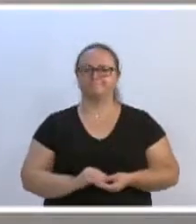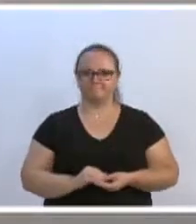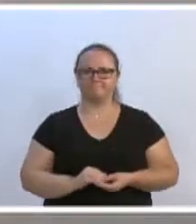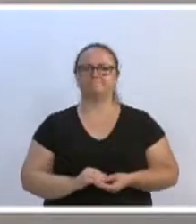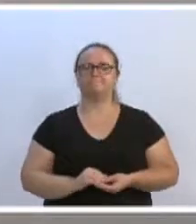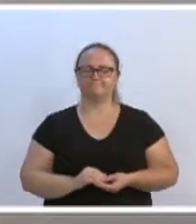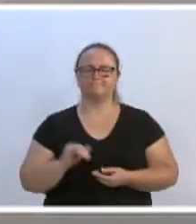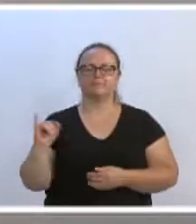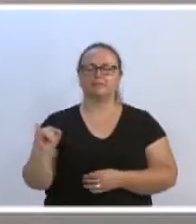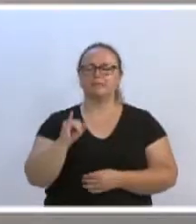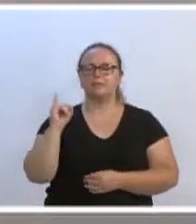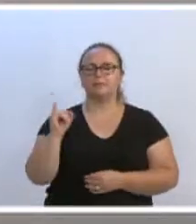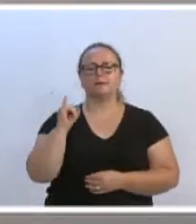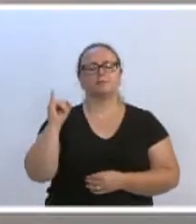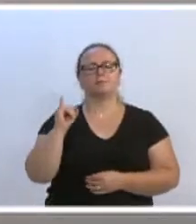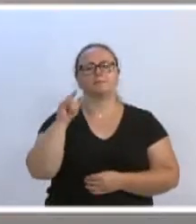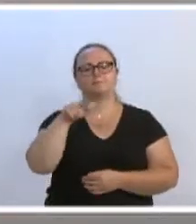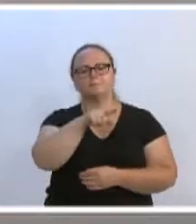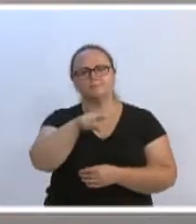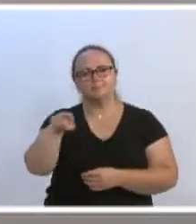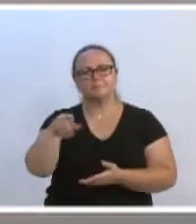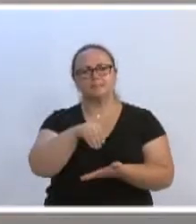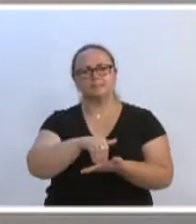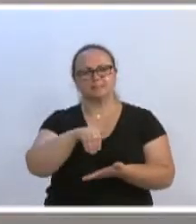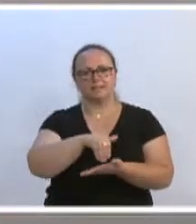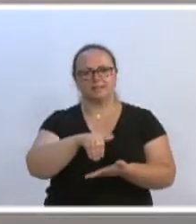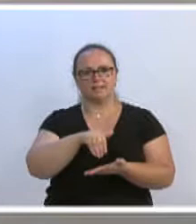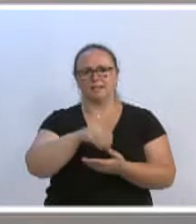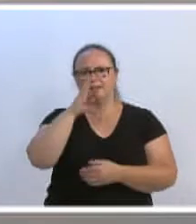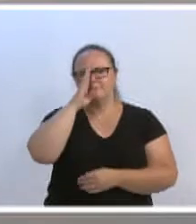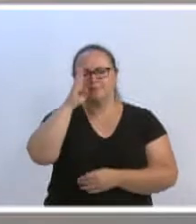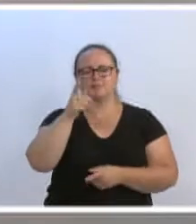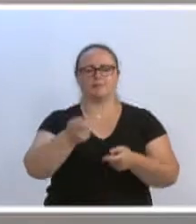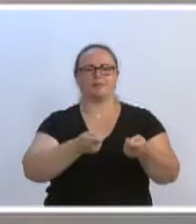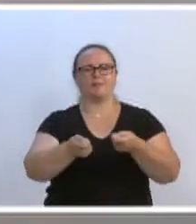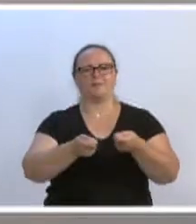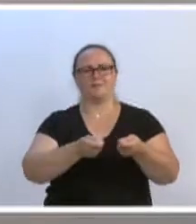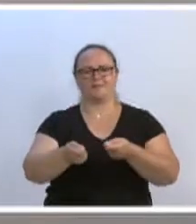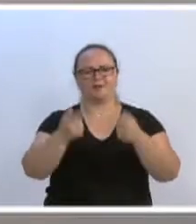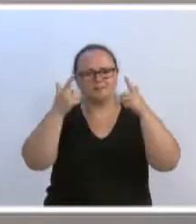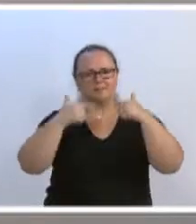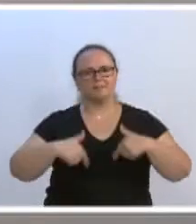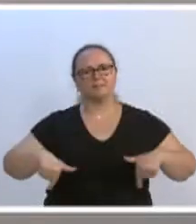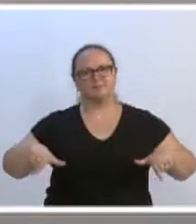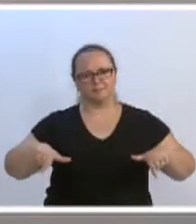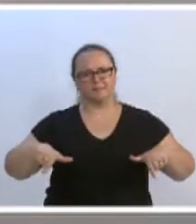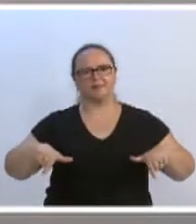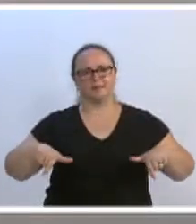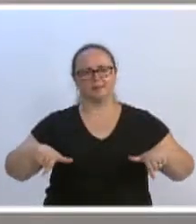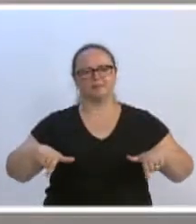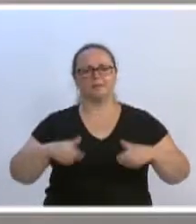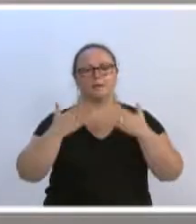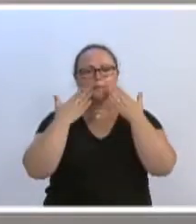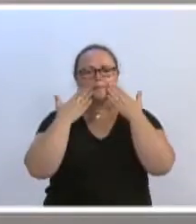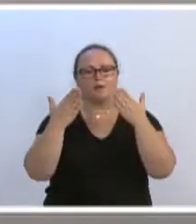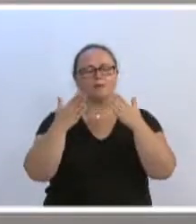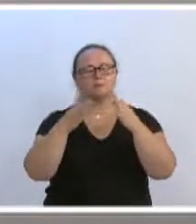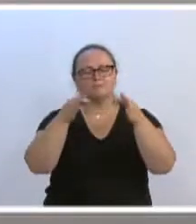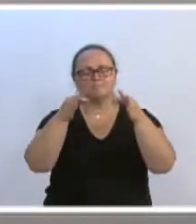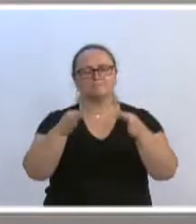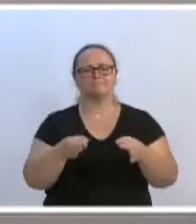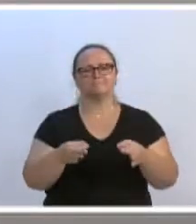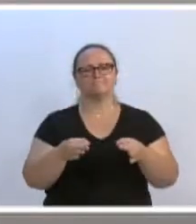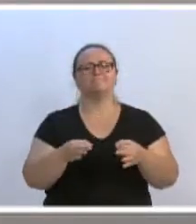é essa secretaria principalmente de controlador interno transparência um exemplo claro do